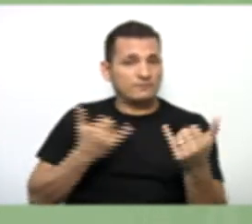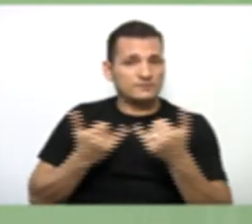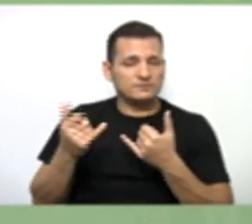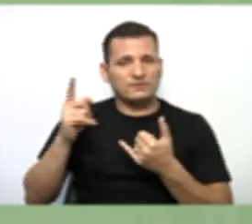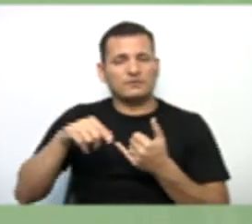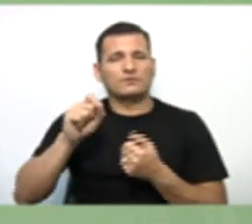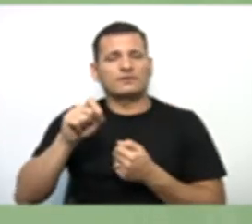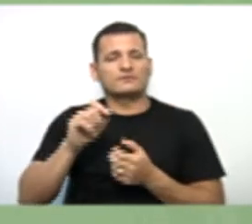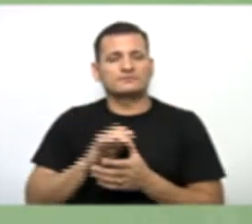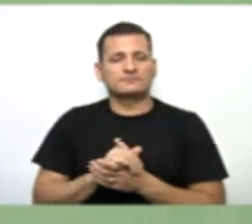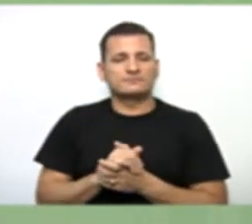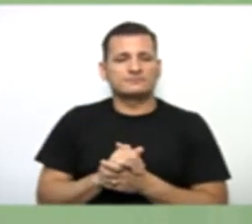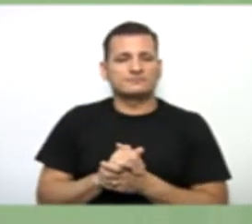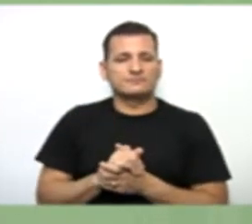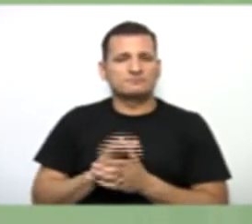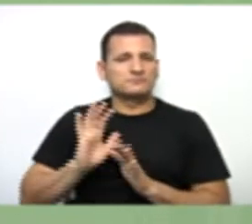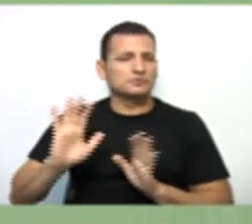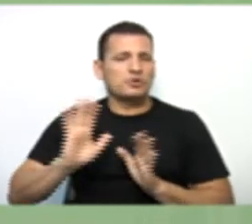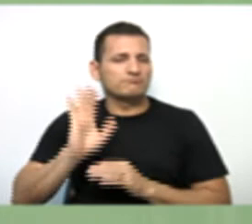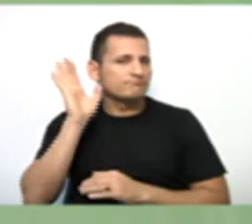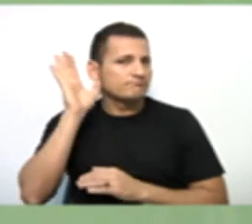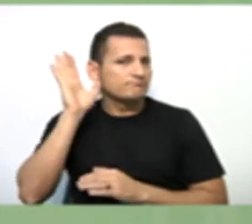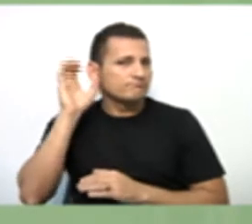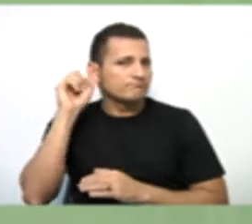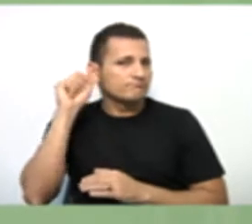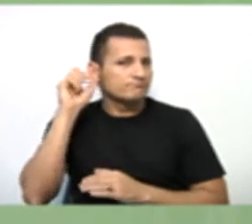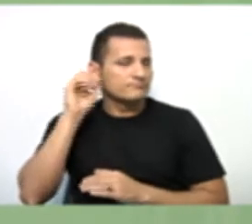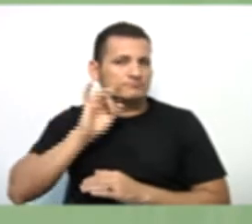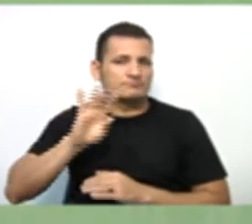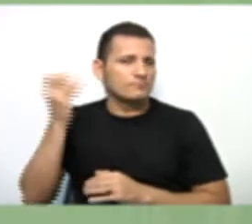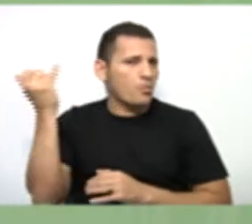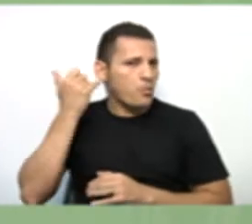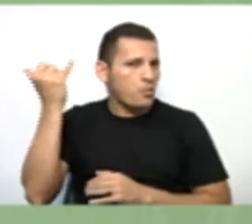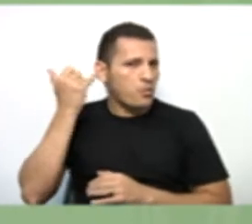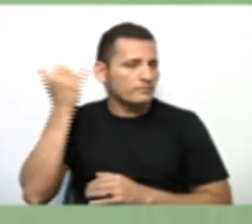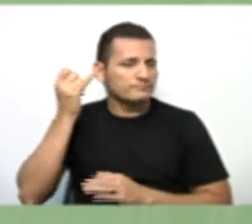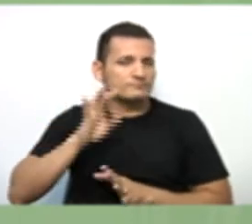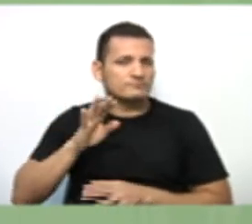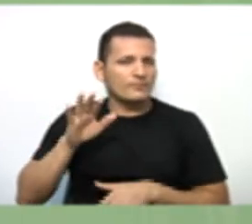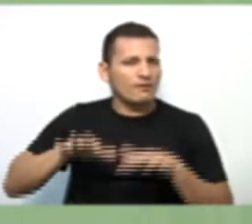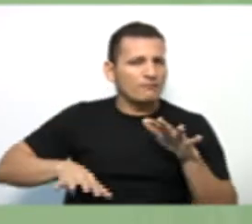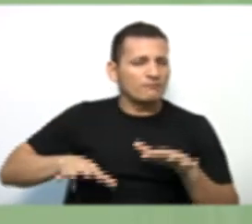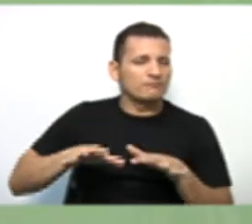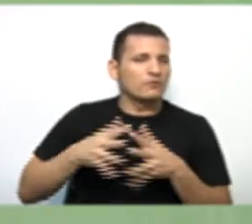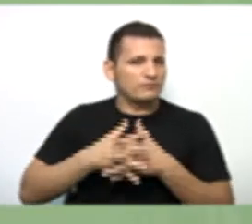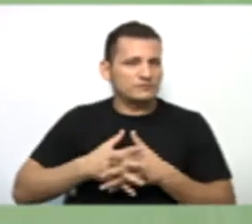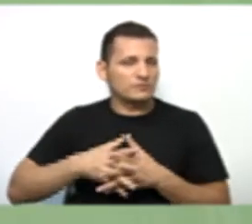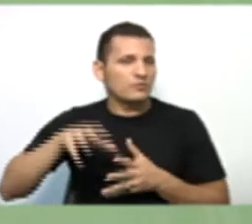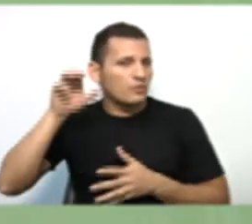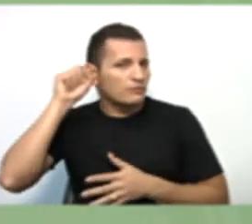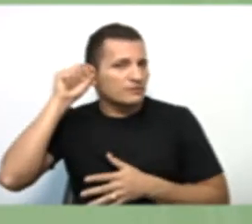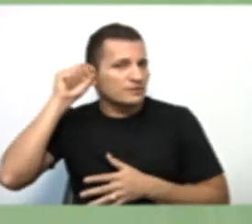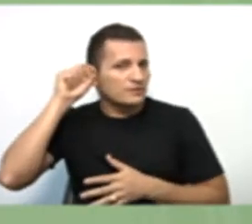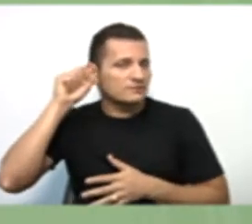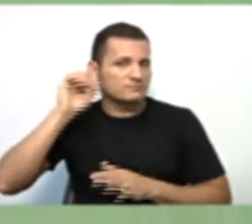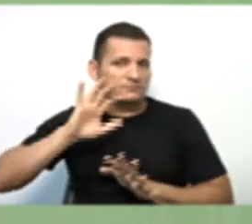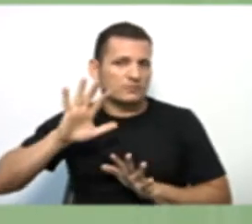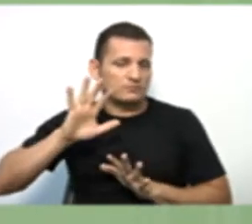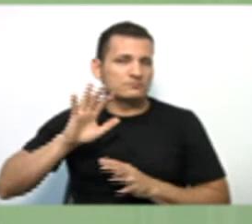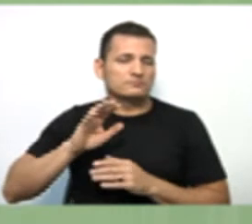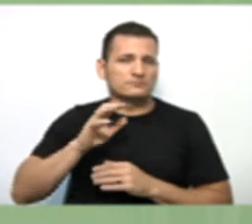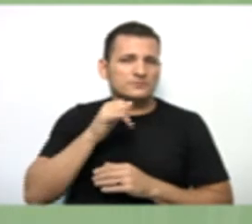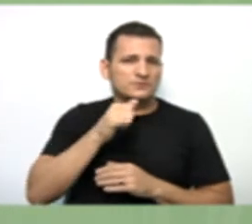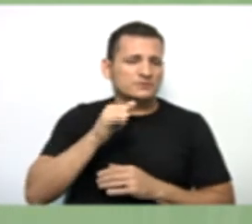simples ação de ouvir. Muitos confundem ouvir com escutar. Quando se escuta,